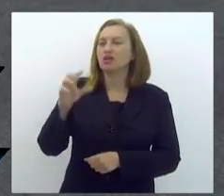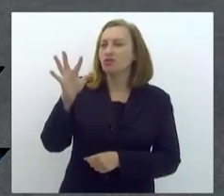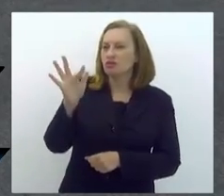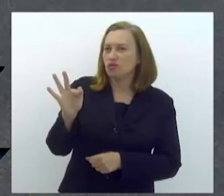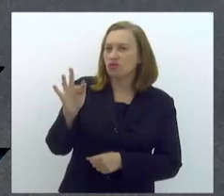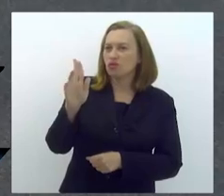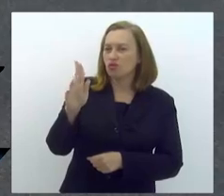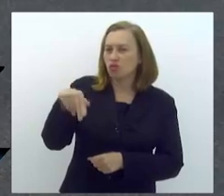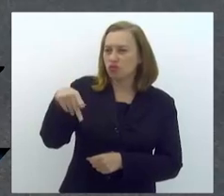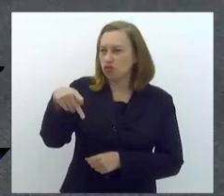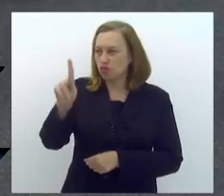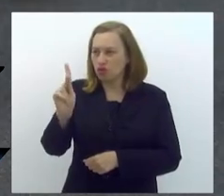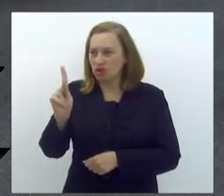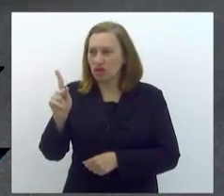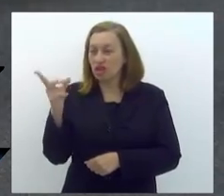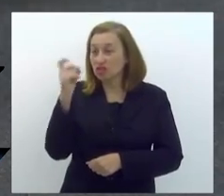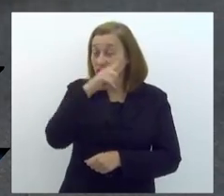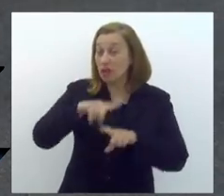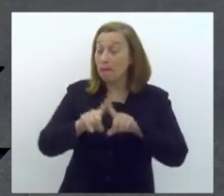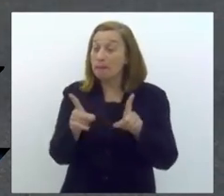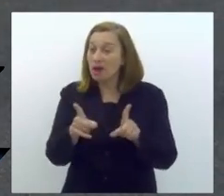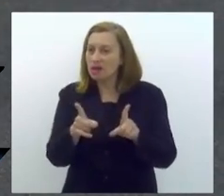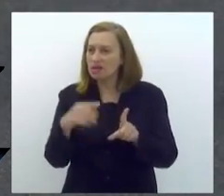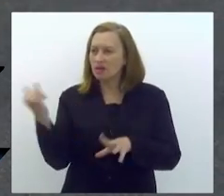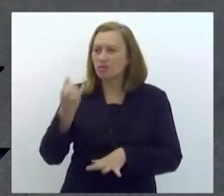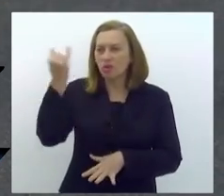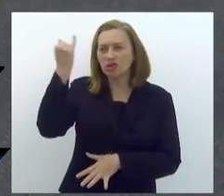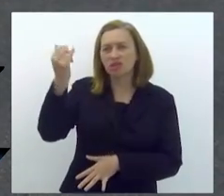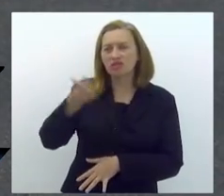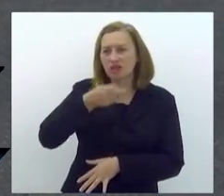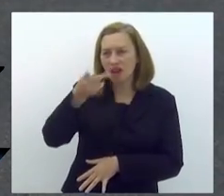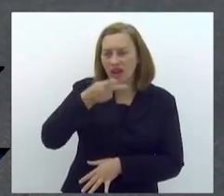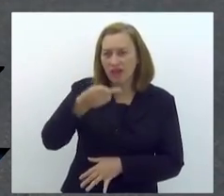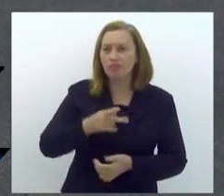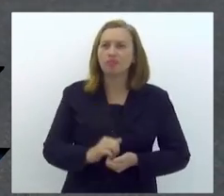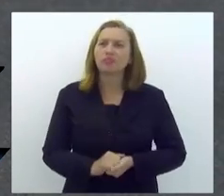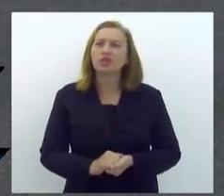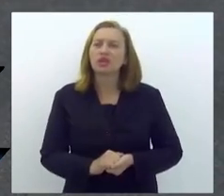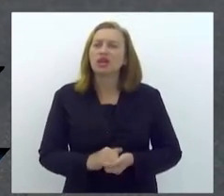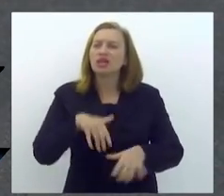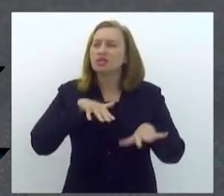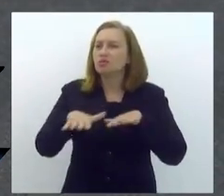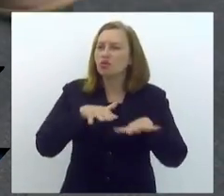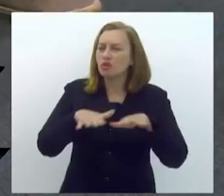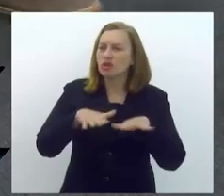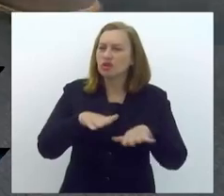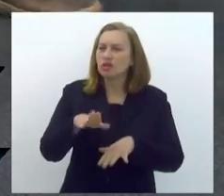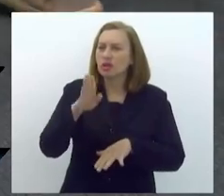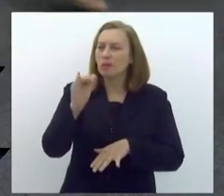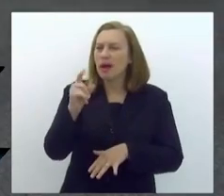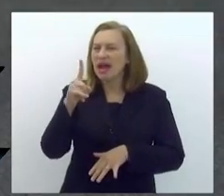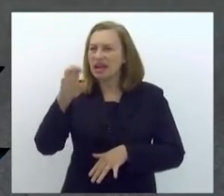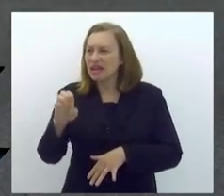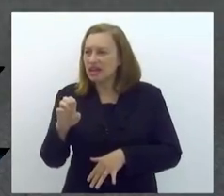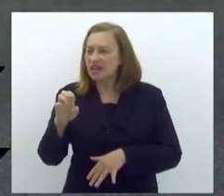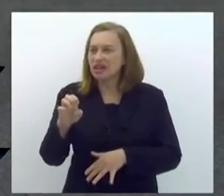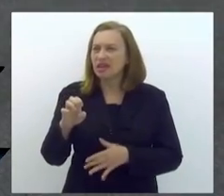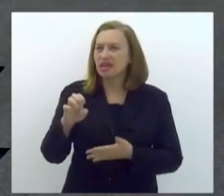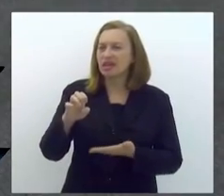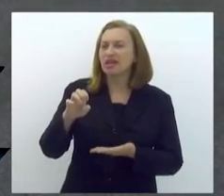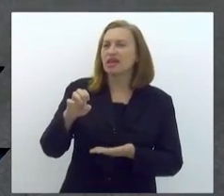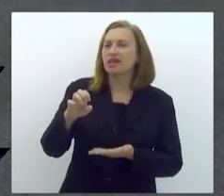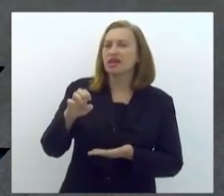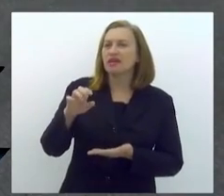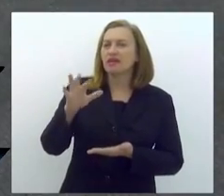conflito mas é muito importante a gente falar com os colegas que esse movimento do baile funk das antigas ele